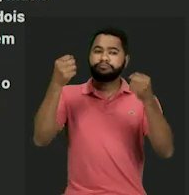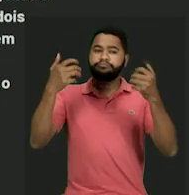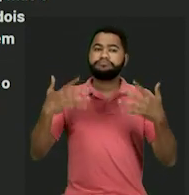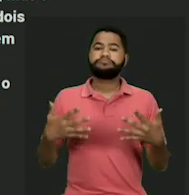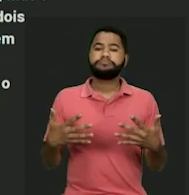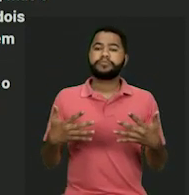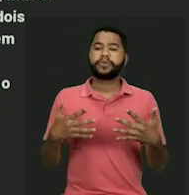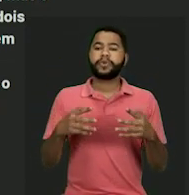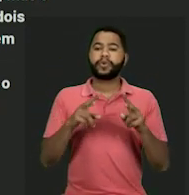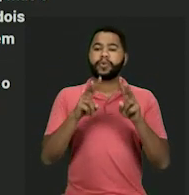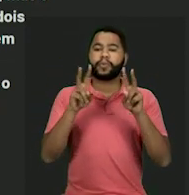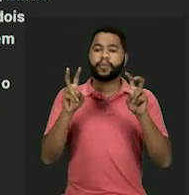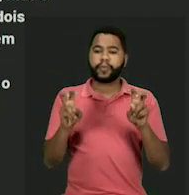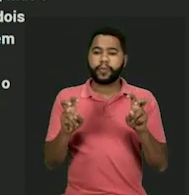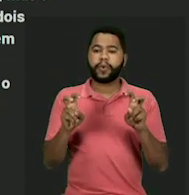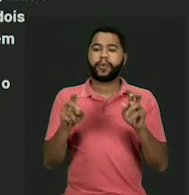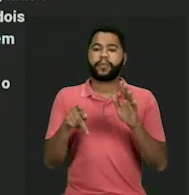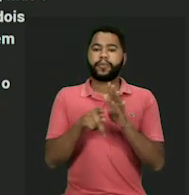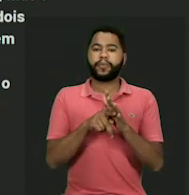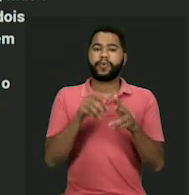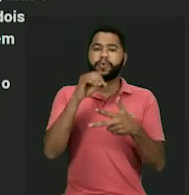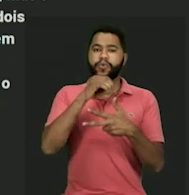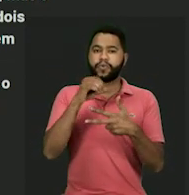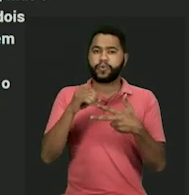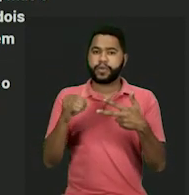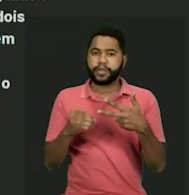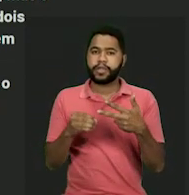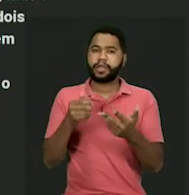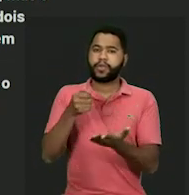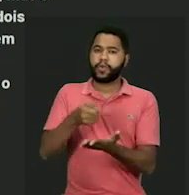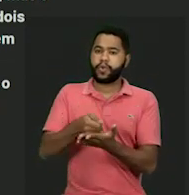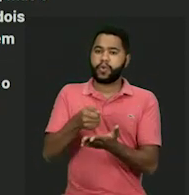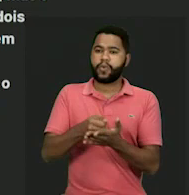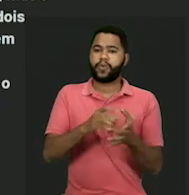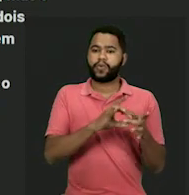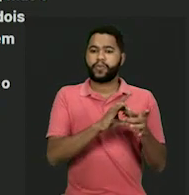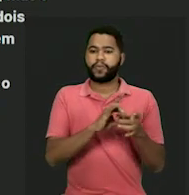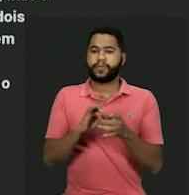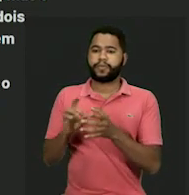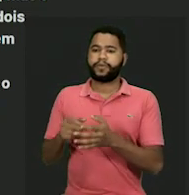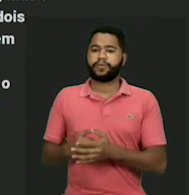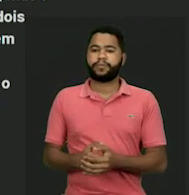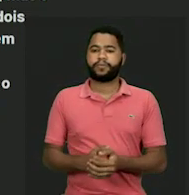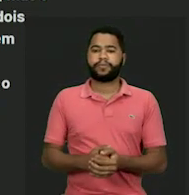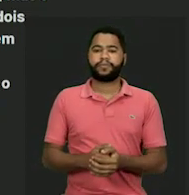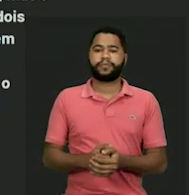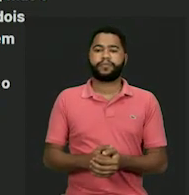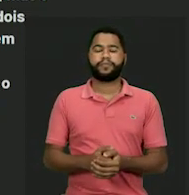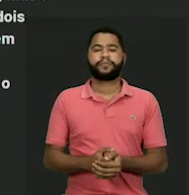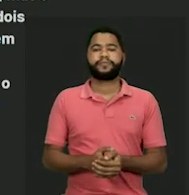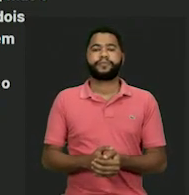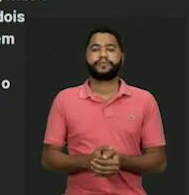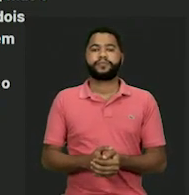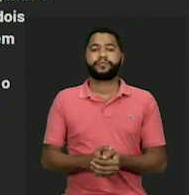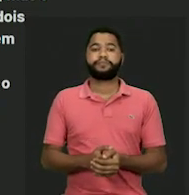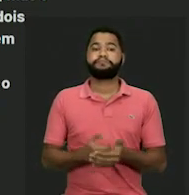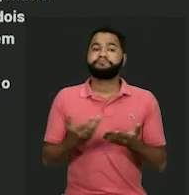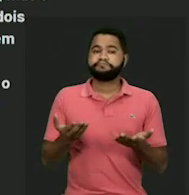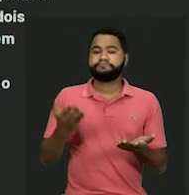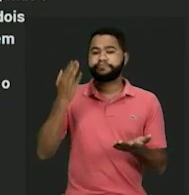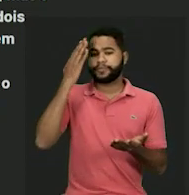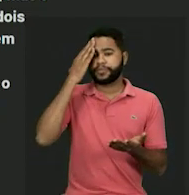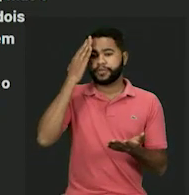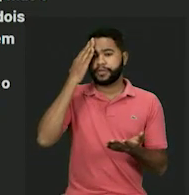questão dos Enems atuais cobrando esse contexto. Estão aí, como se sabe,